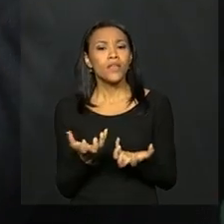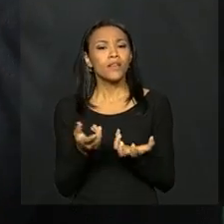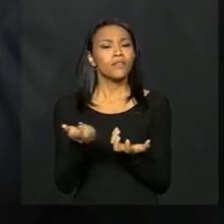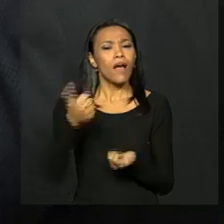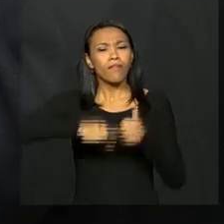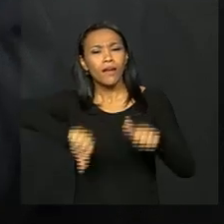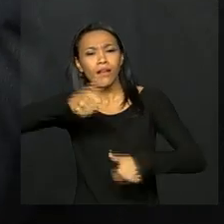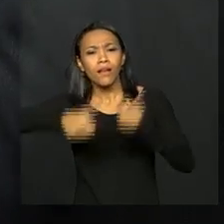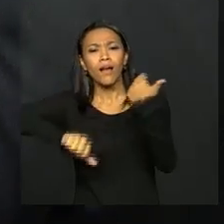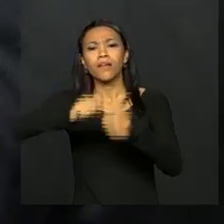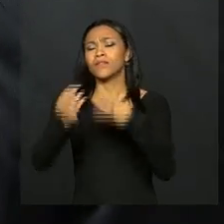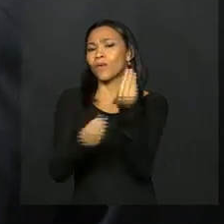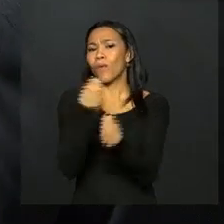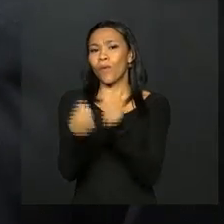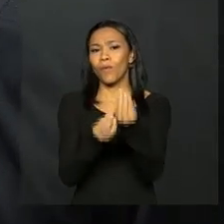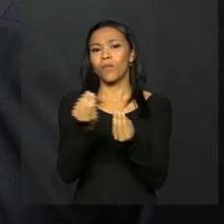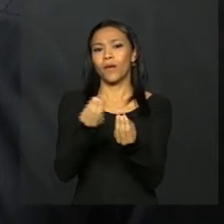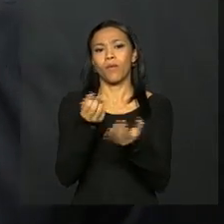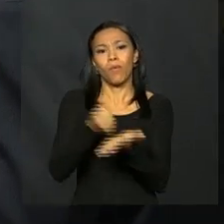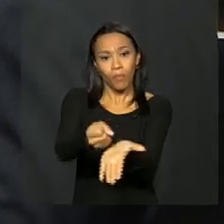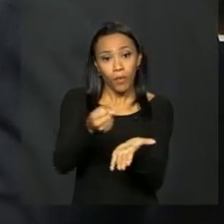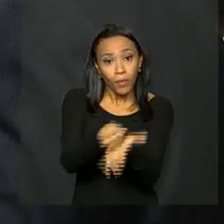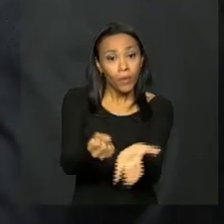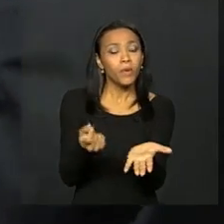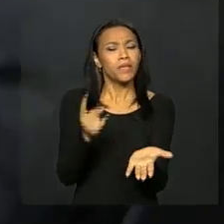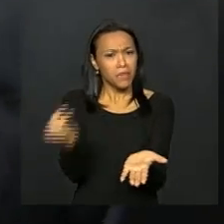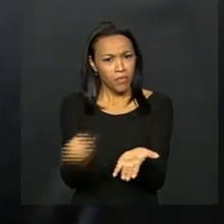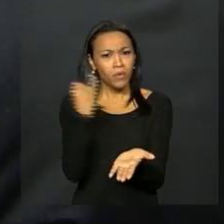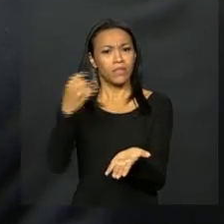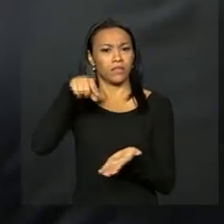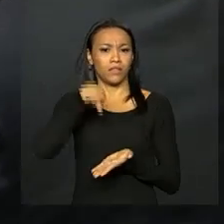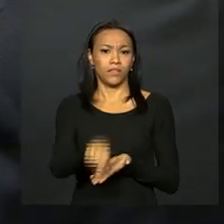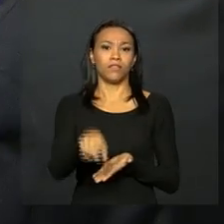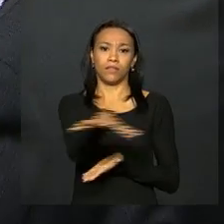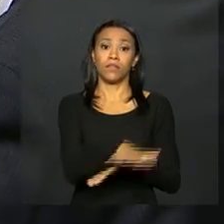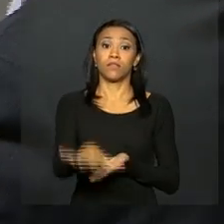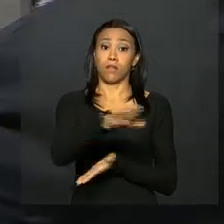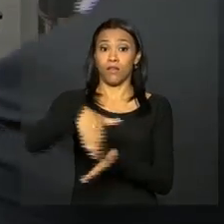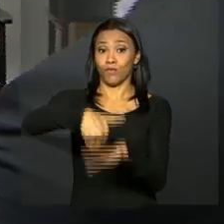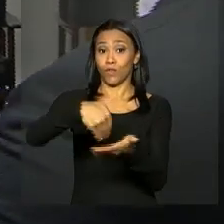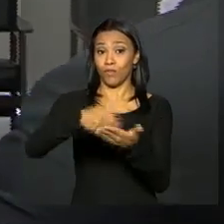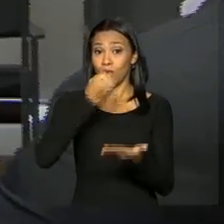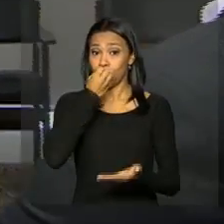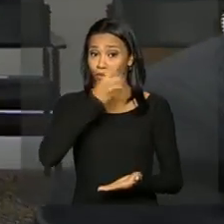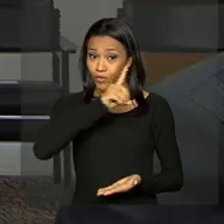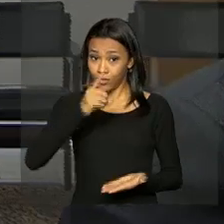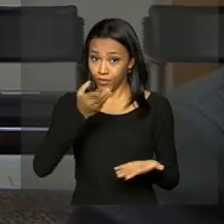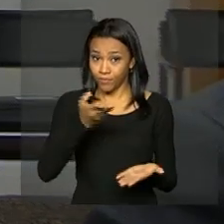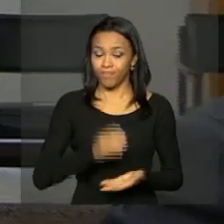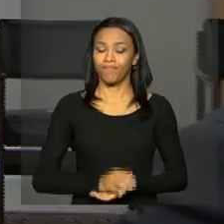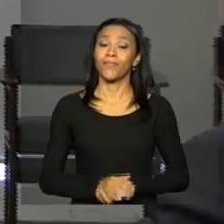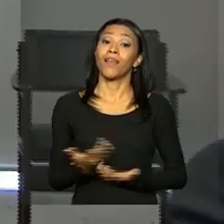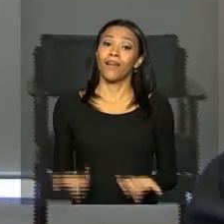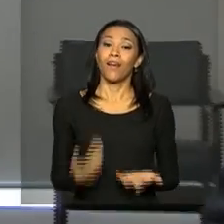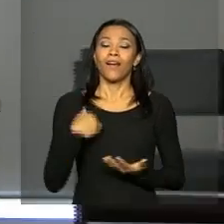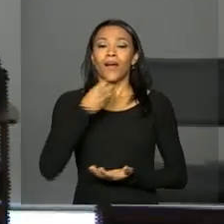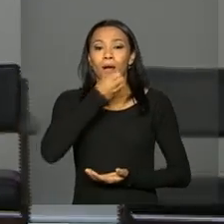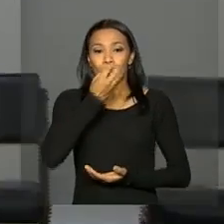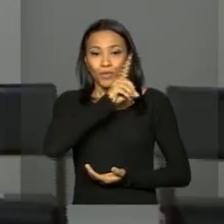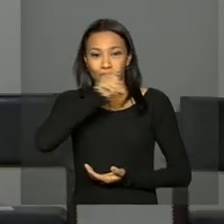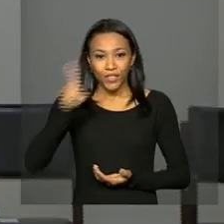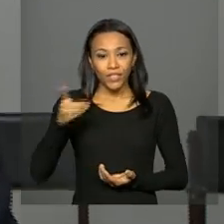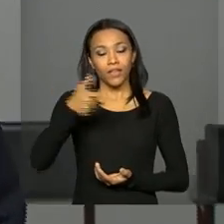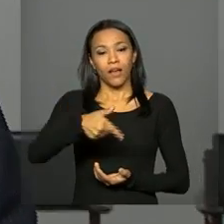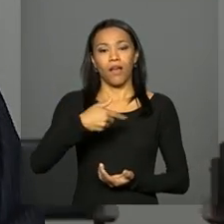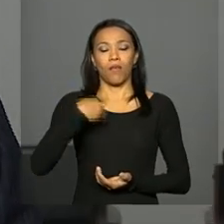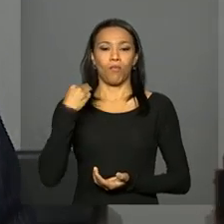uma avaliação sobre o retorno nessa área e qual que é a importância desses patrocínios exatamente nessa área do futebol. Bom dia. Bom dia. A Caixa patrocina